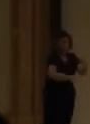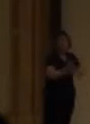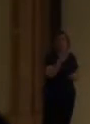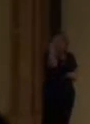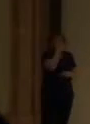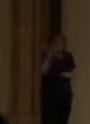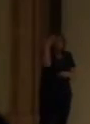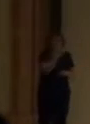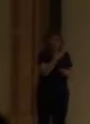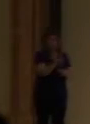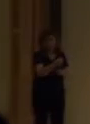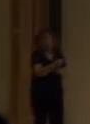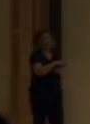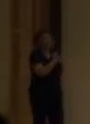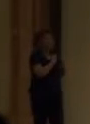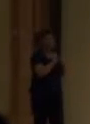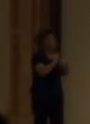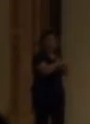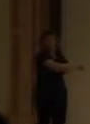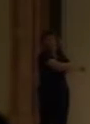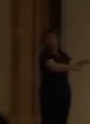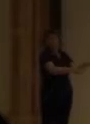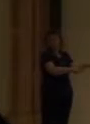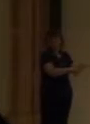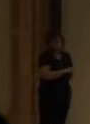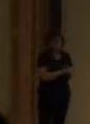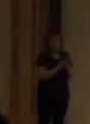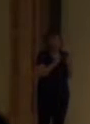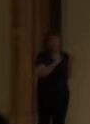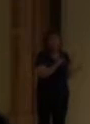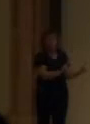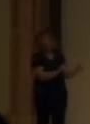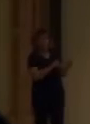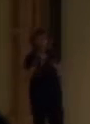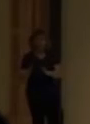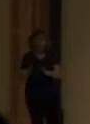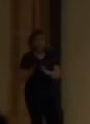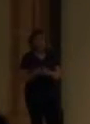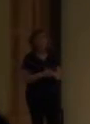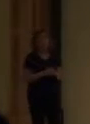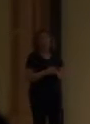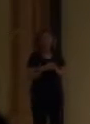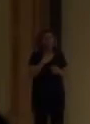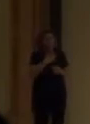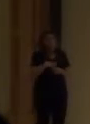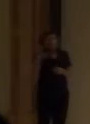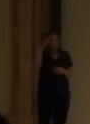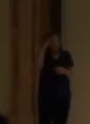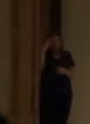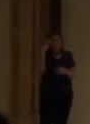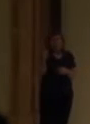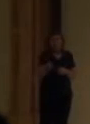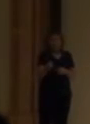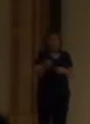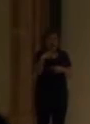enquanto que o outro, o de saber se os indígenas da América tinham alma ou não, esse sim era objeto